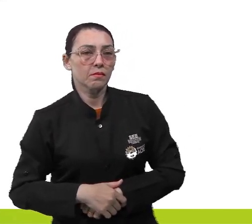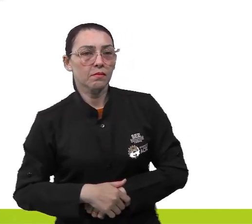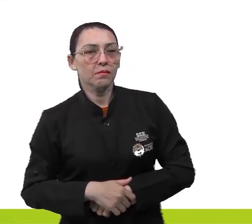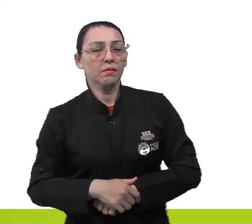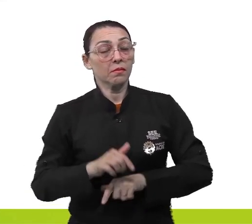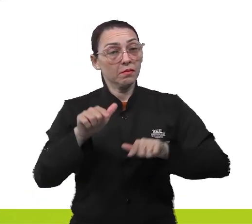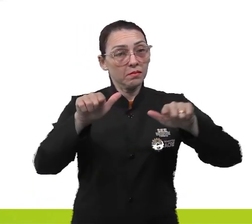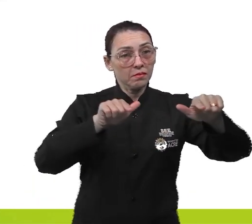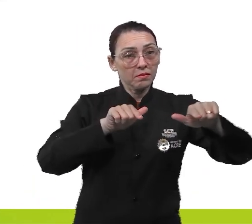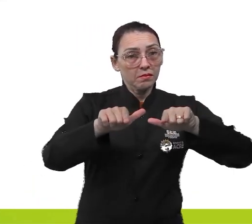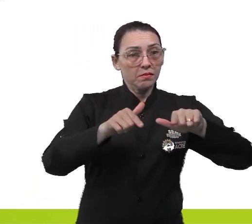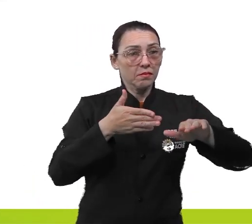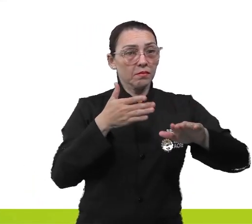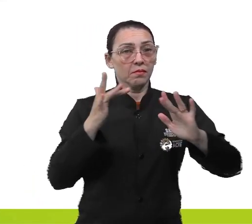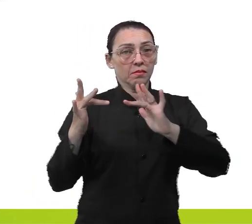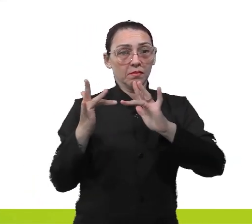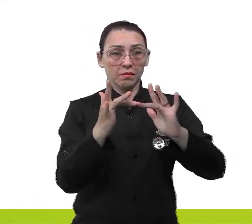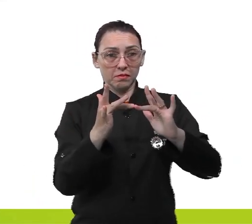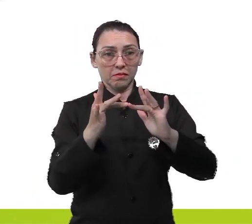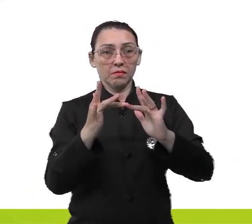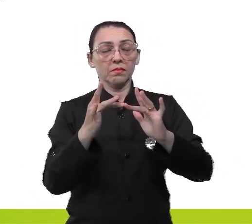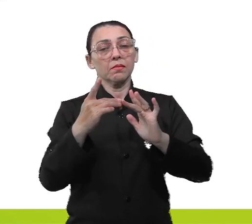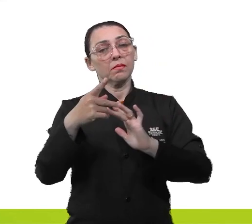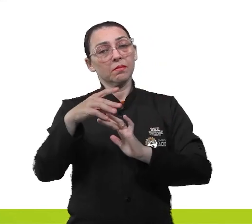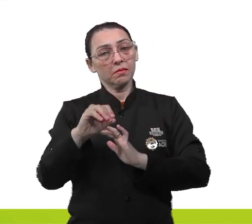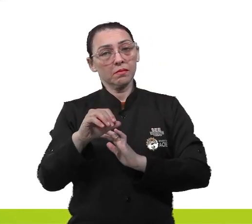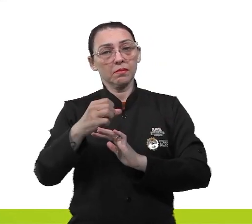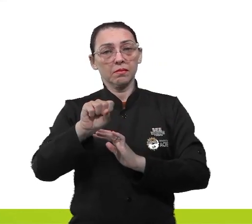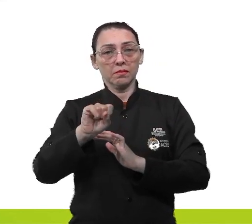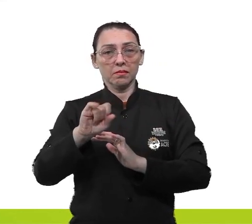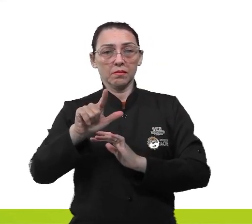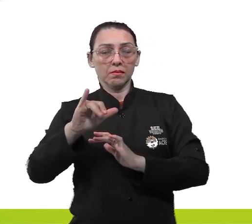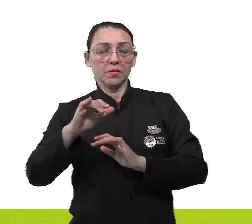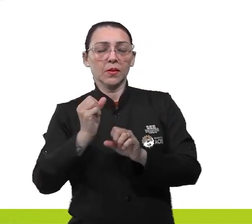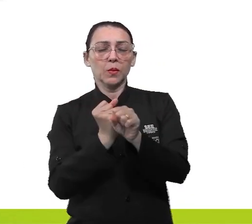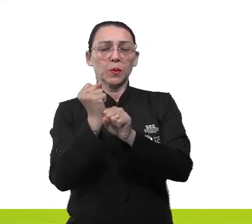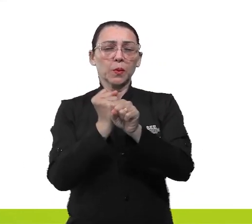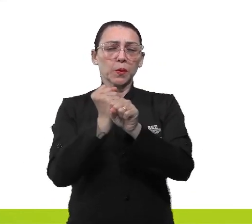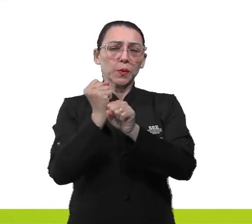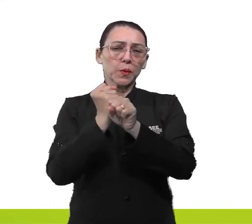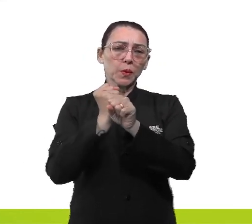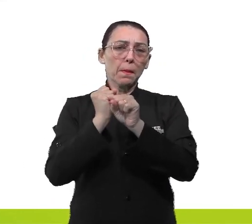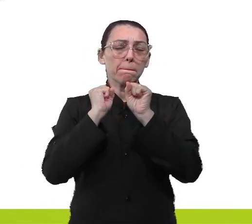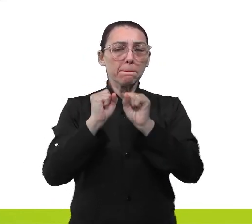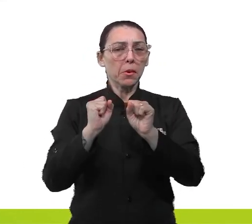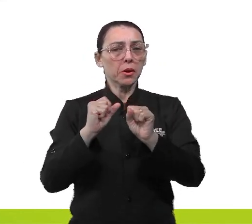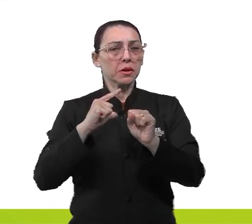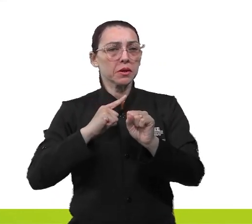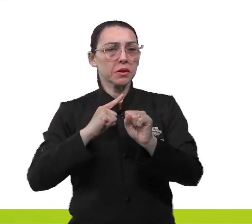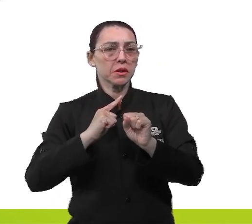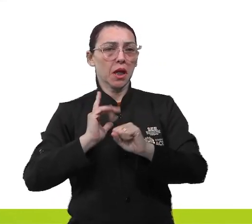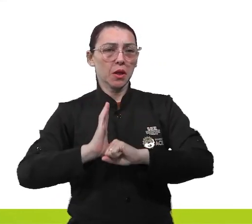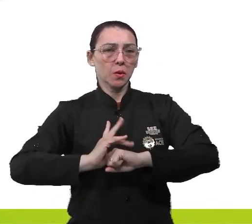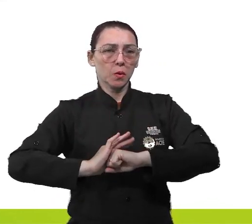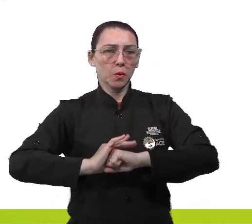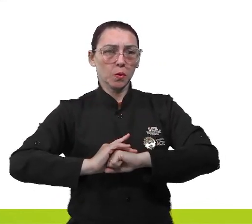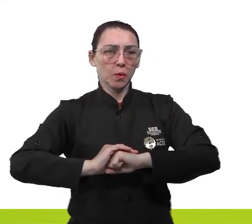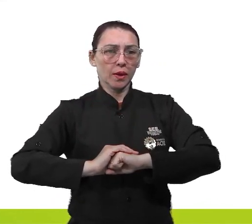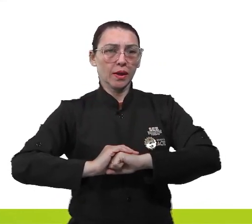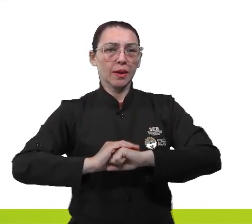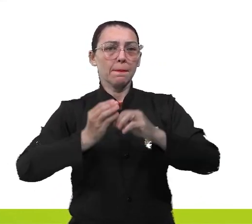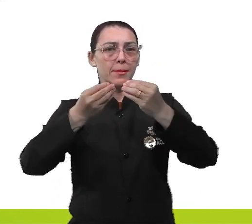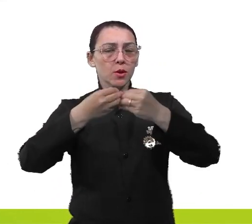O trabalhador que entra em contato com pó de sílica durante muitos anos poderá desenvolver essa doença,